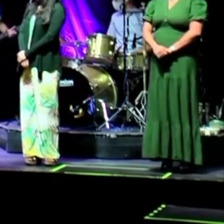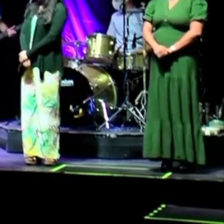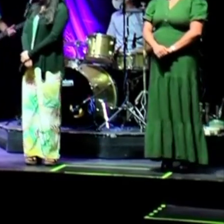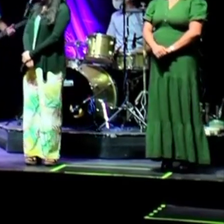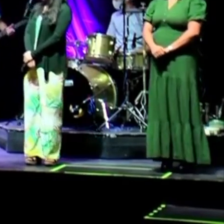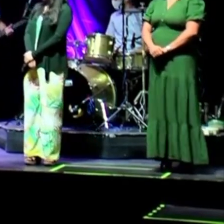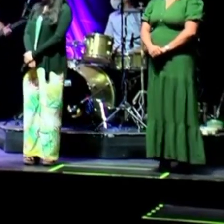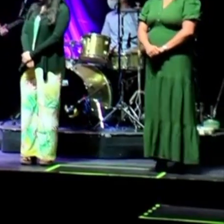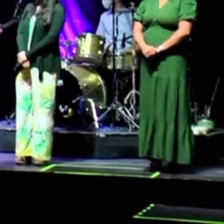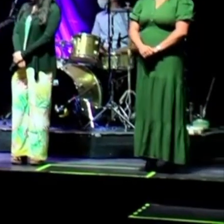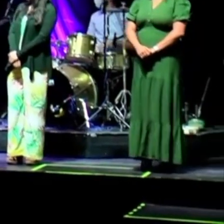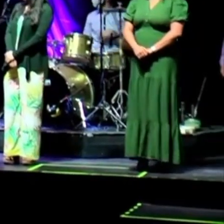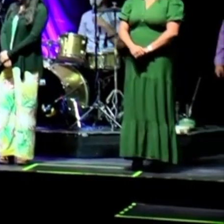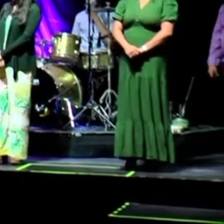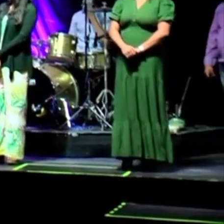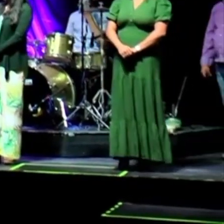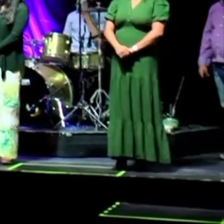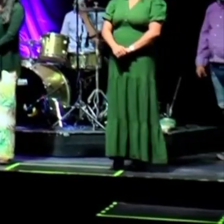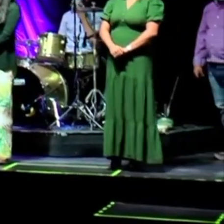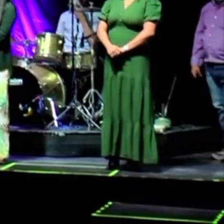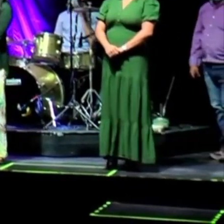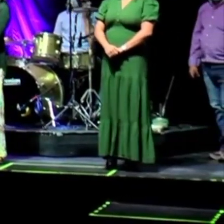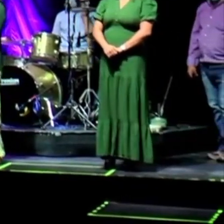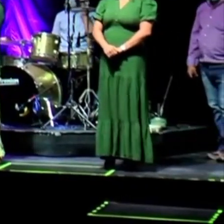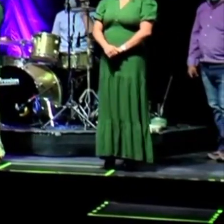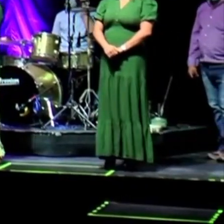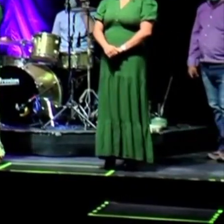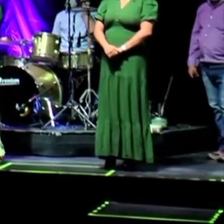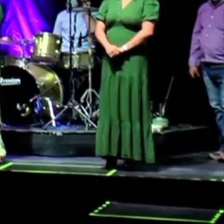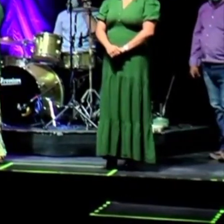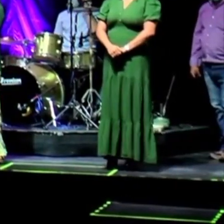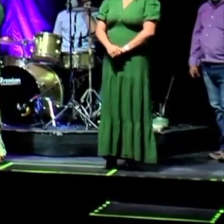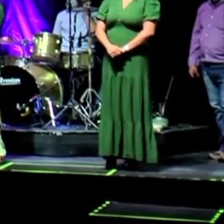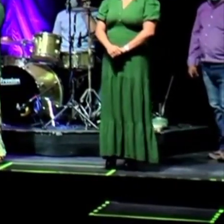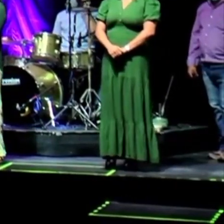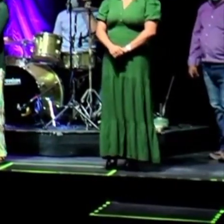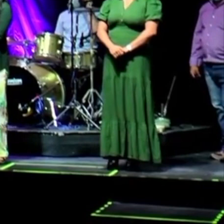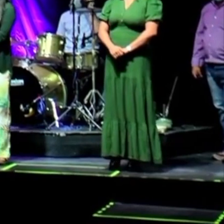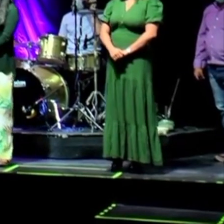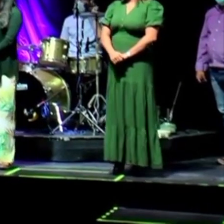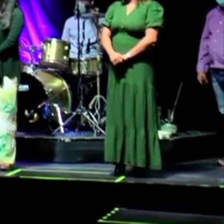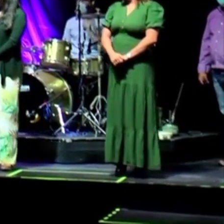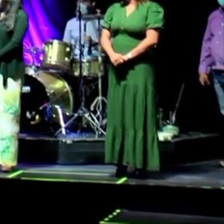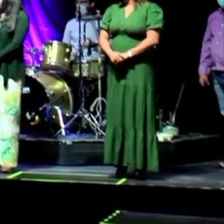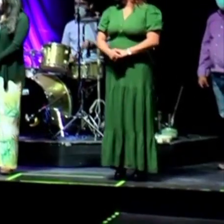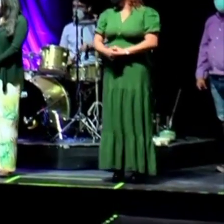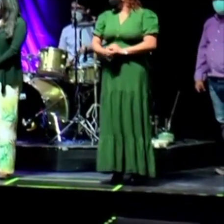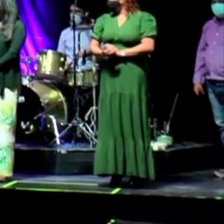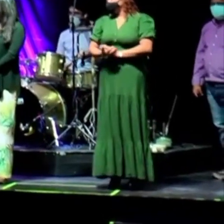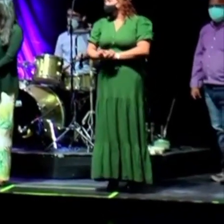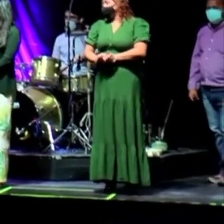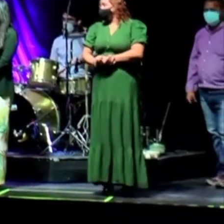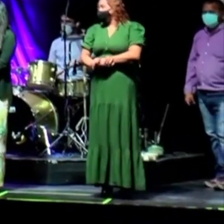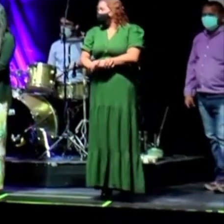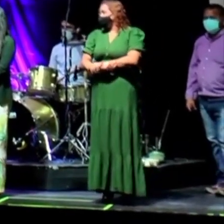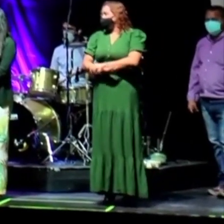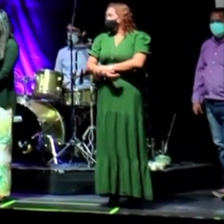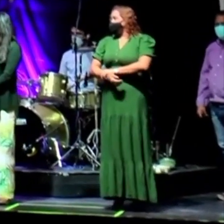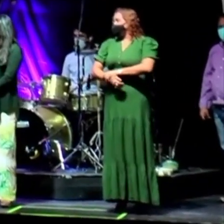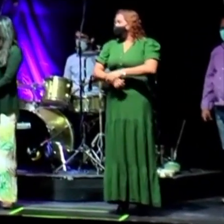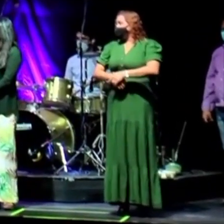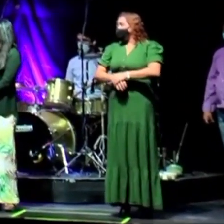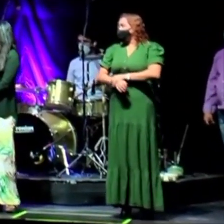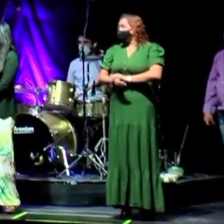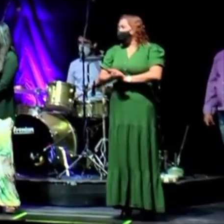nos chamou para fazer parte da sua família. E é com muita alegria nos nossos corações que